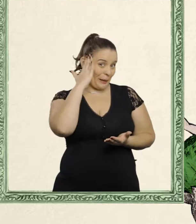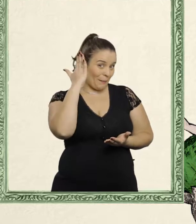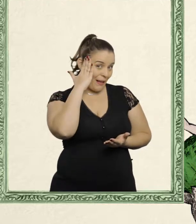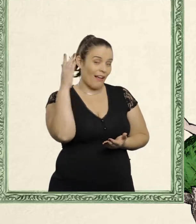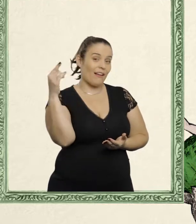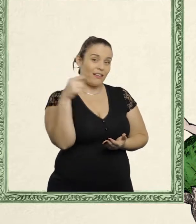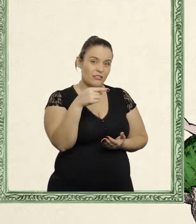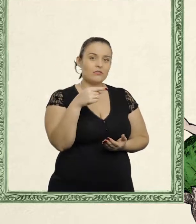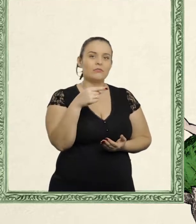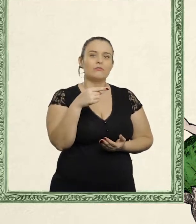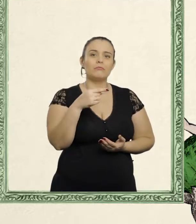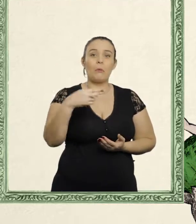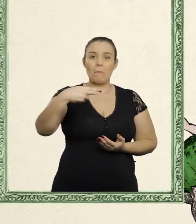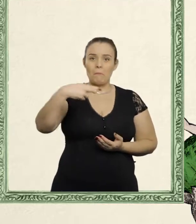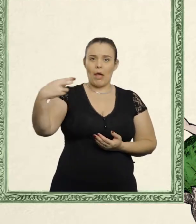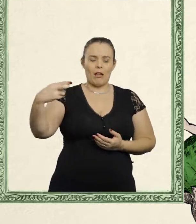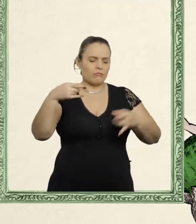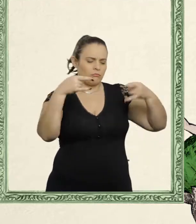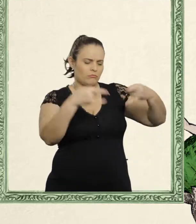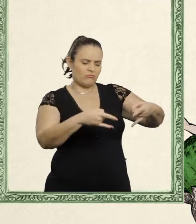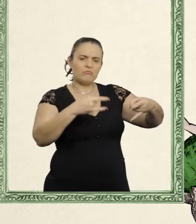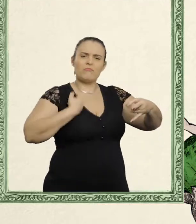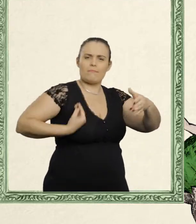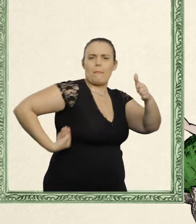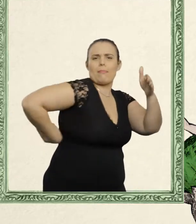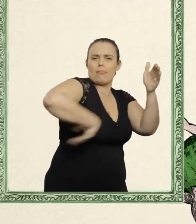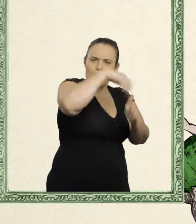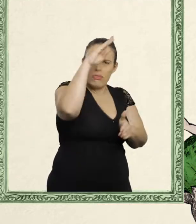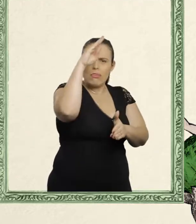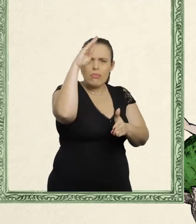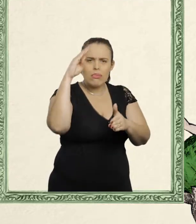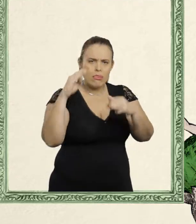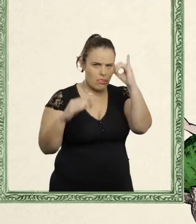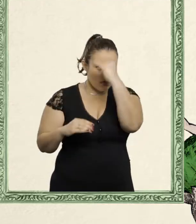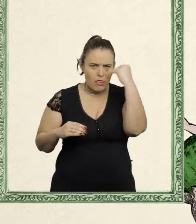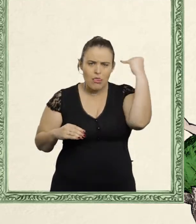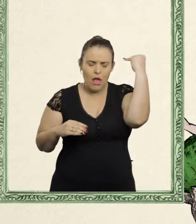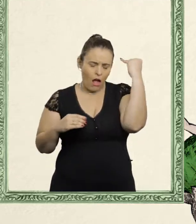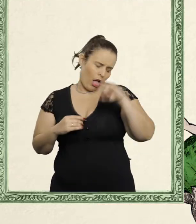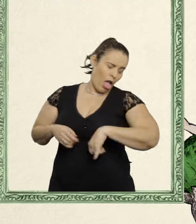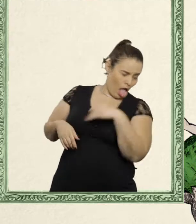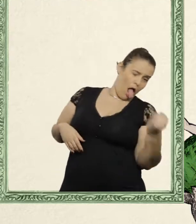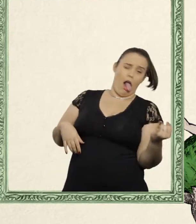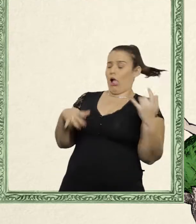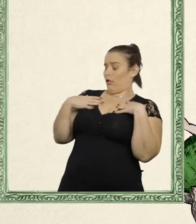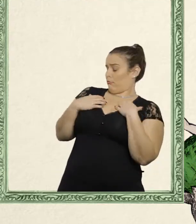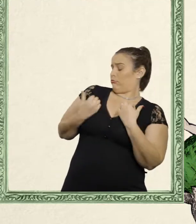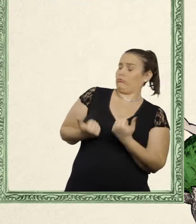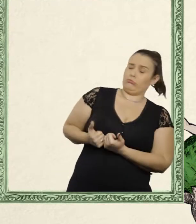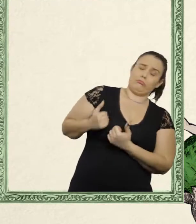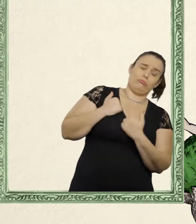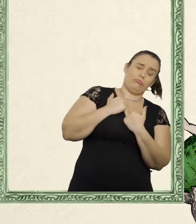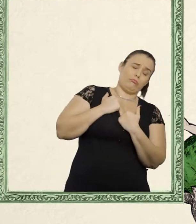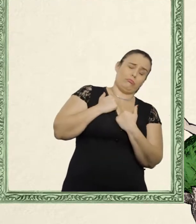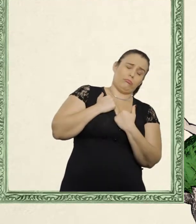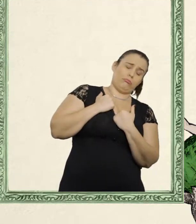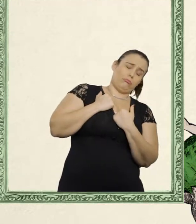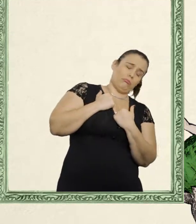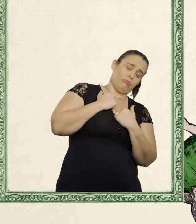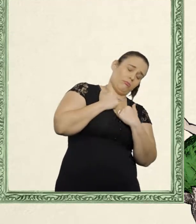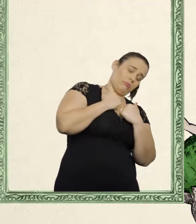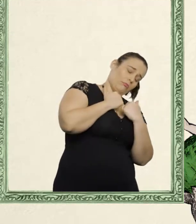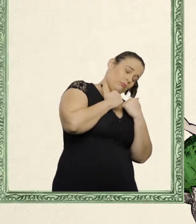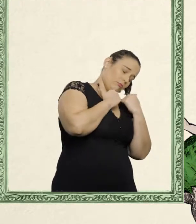disso, Peter chutou João para fora da cama. O menino caiu da cama com o coberto e tudo. João nem